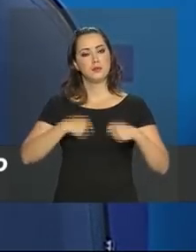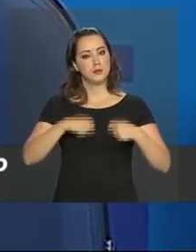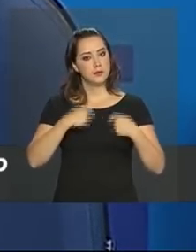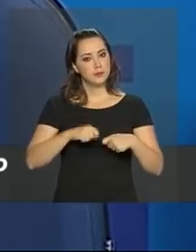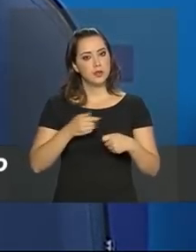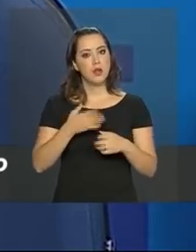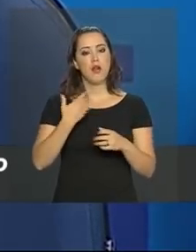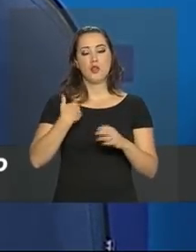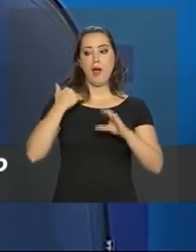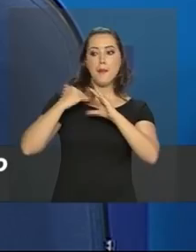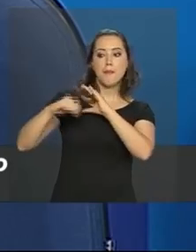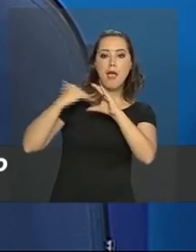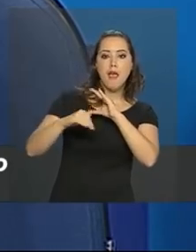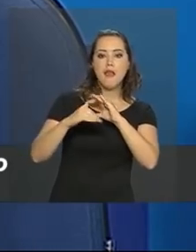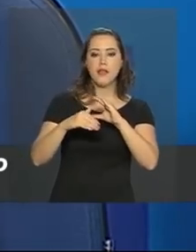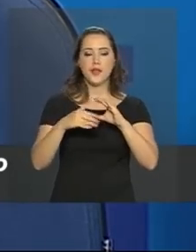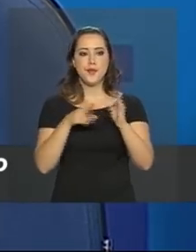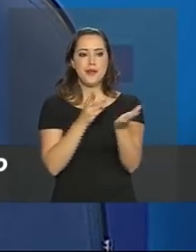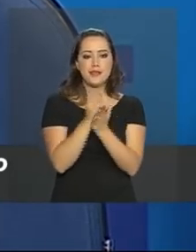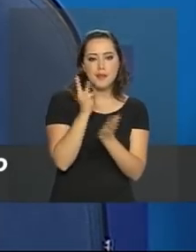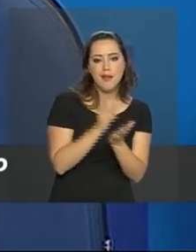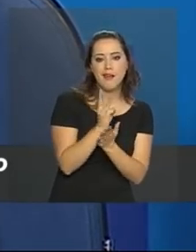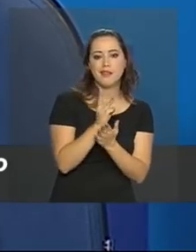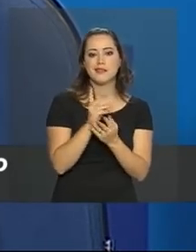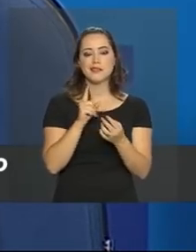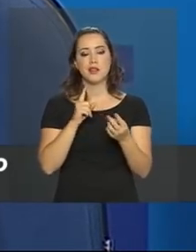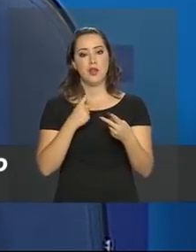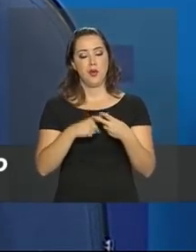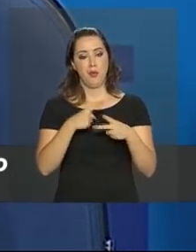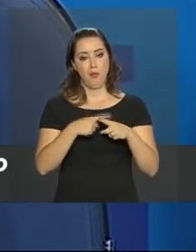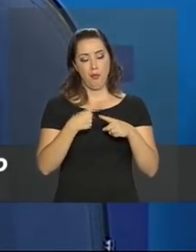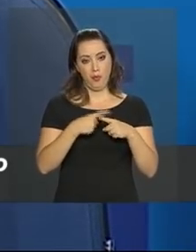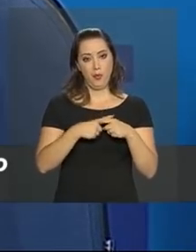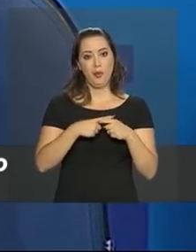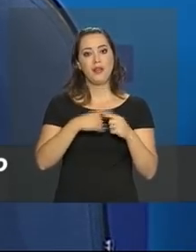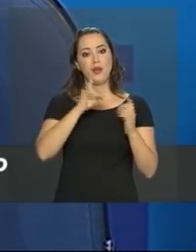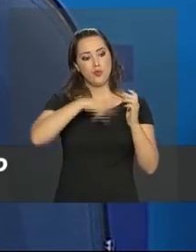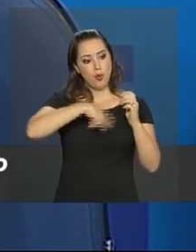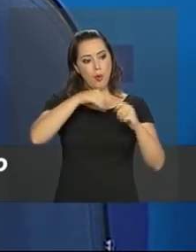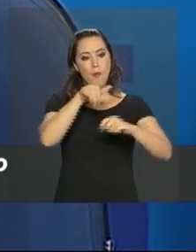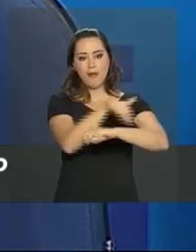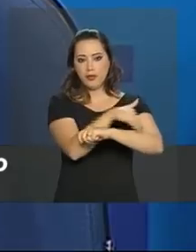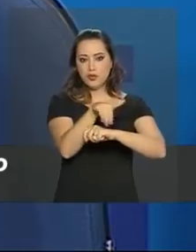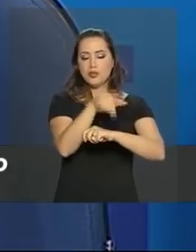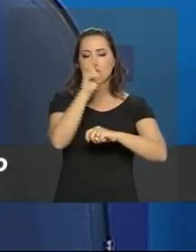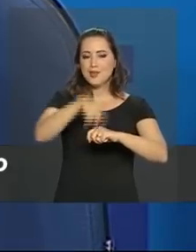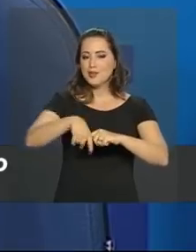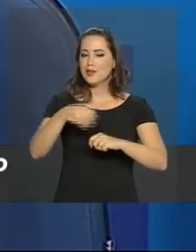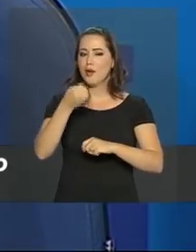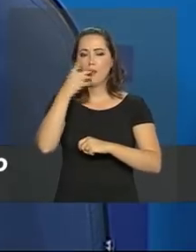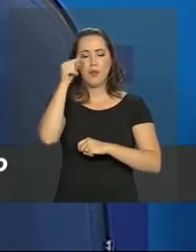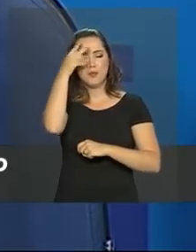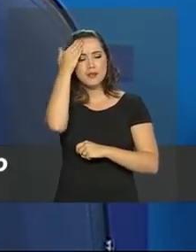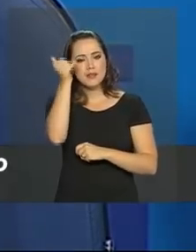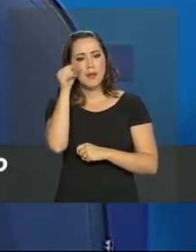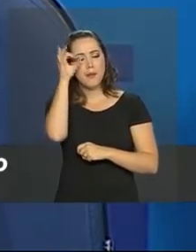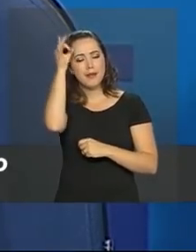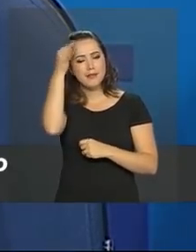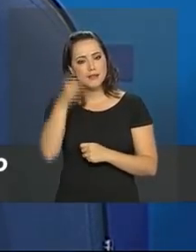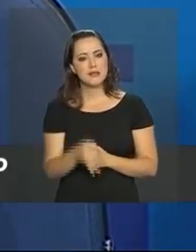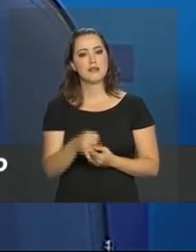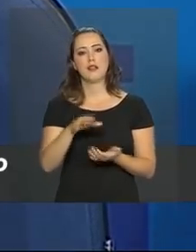mandando e mails estamos mandando sms porque o cartão é uma ótima garantia é da sua inscrição bem